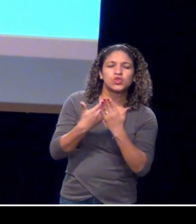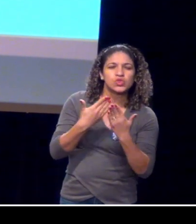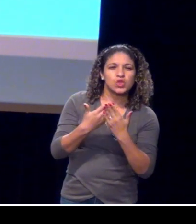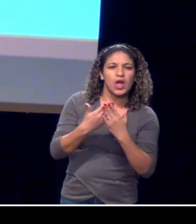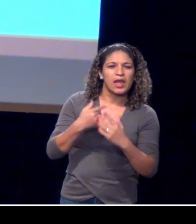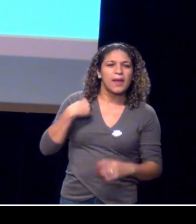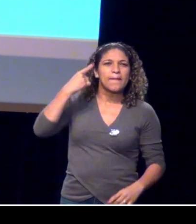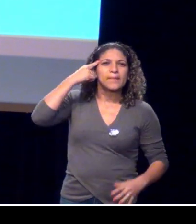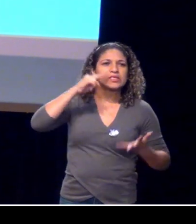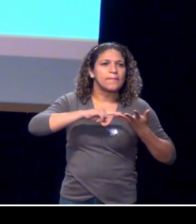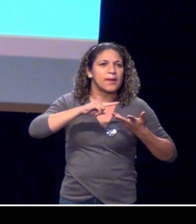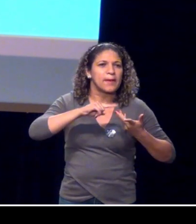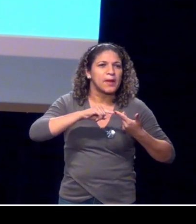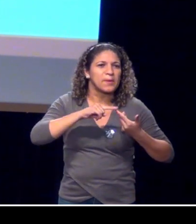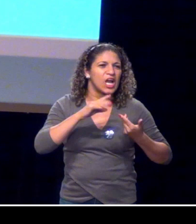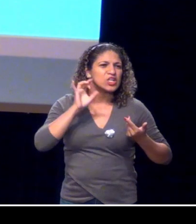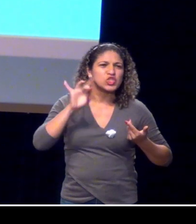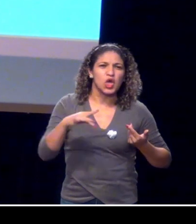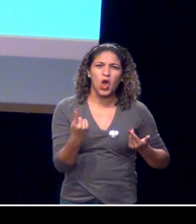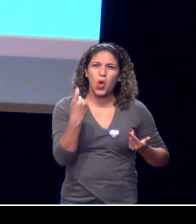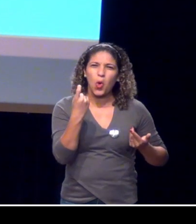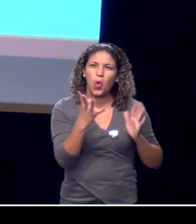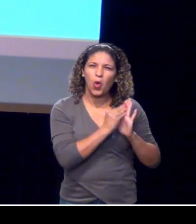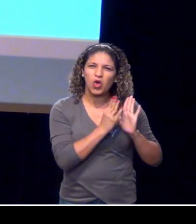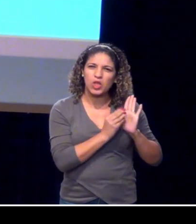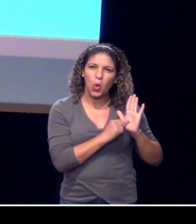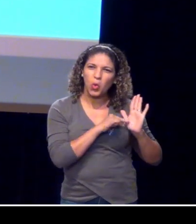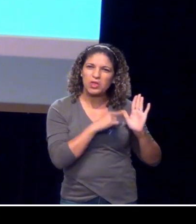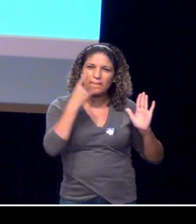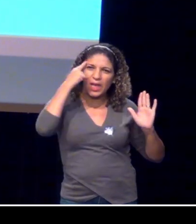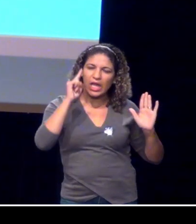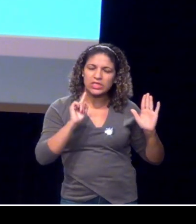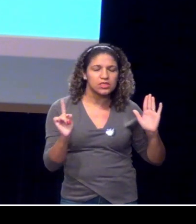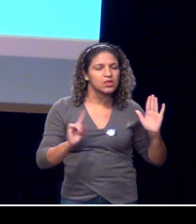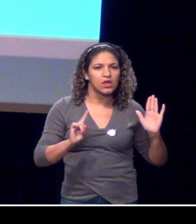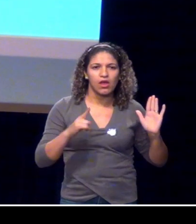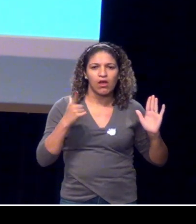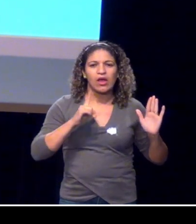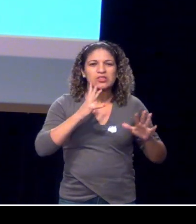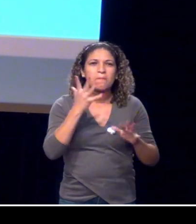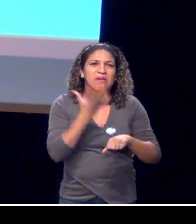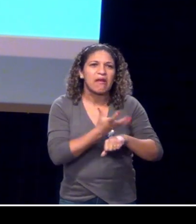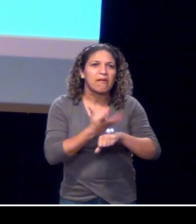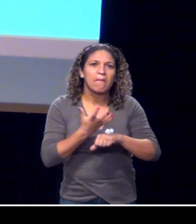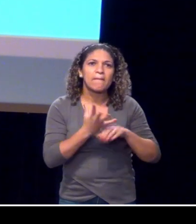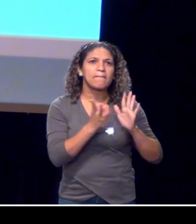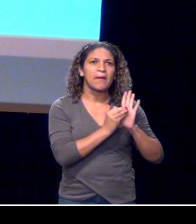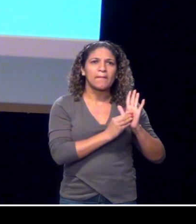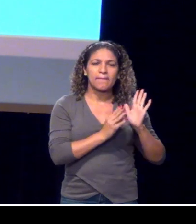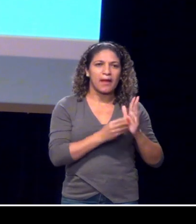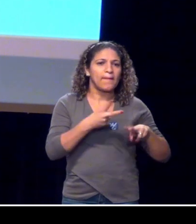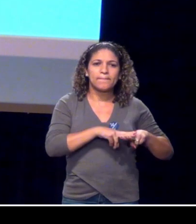posso reduzir as minhas decisões apenas a conteúdos disciplinares, de disciplinas. Eu não